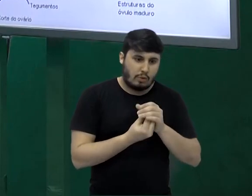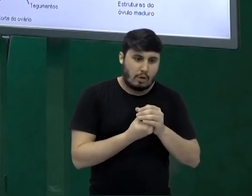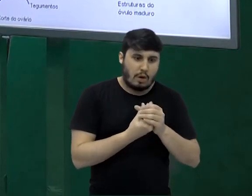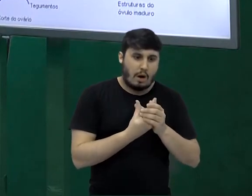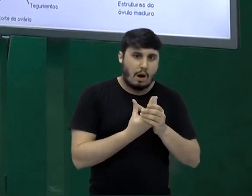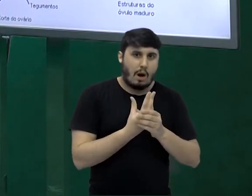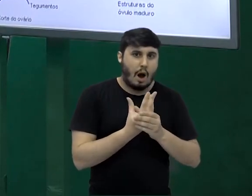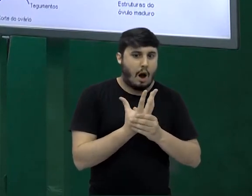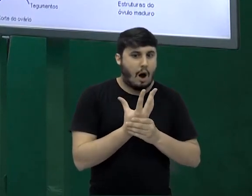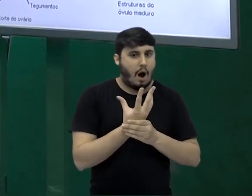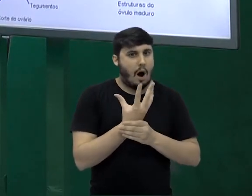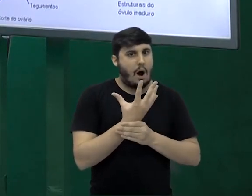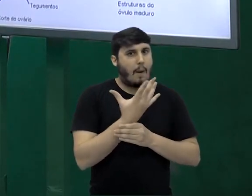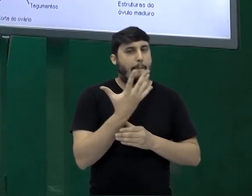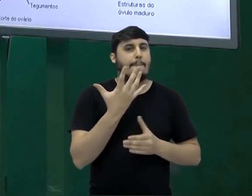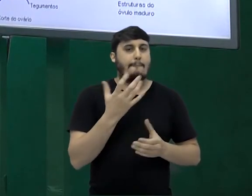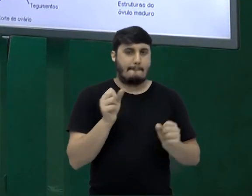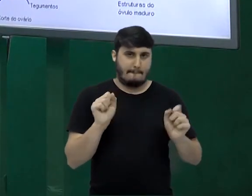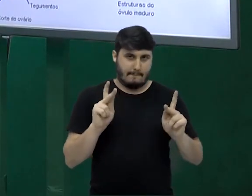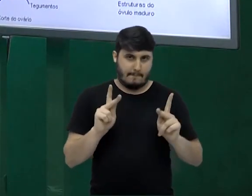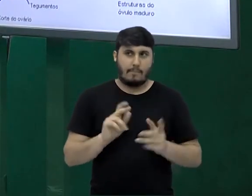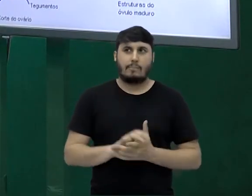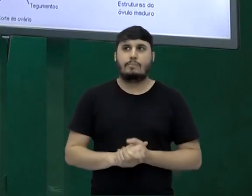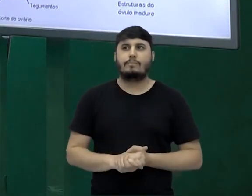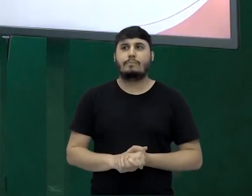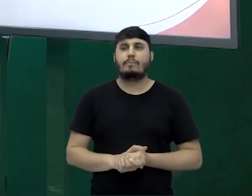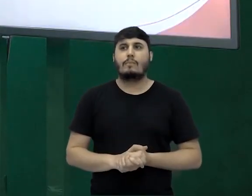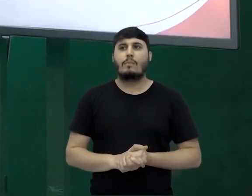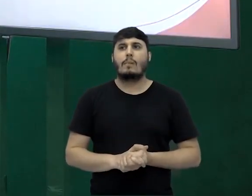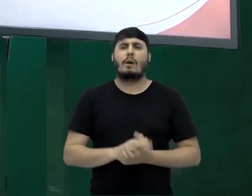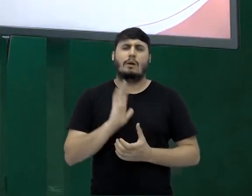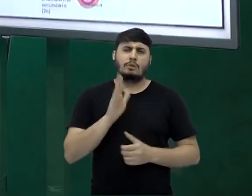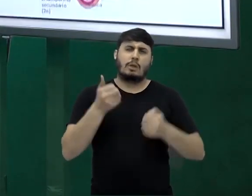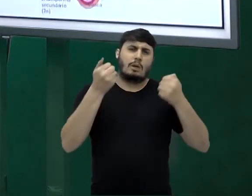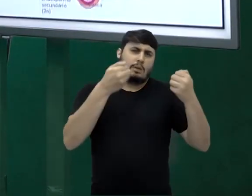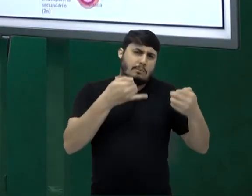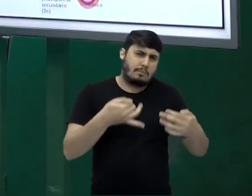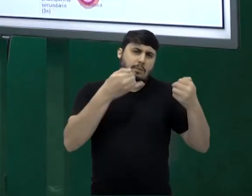embrião e nutrir também aquele embrião. Ok? Já falamos.